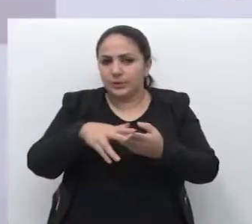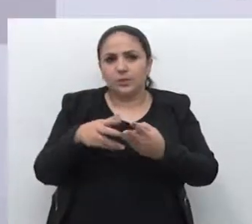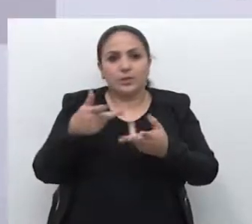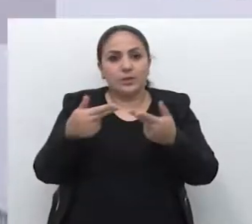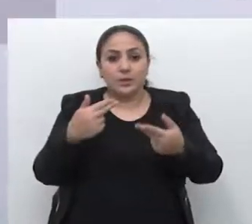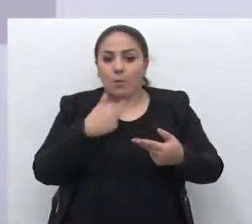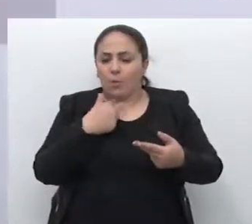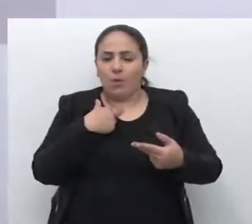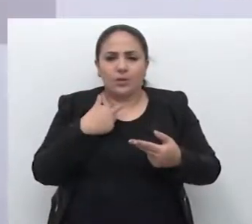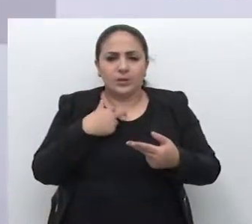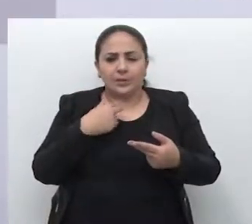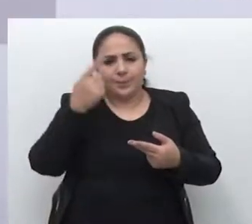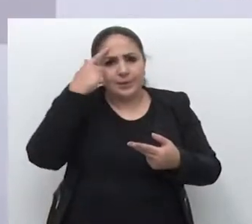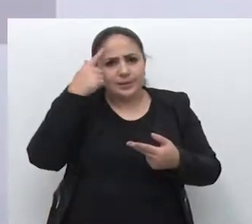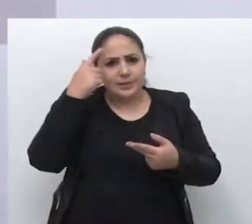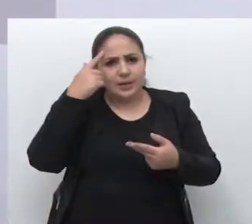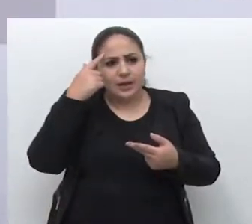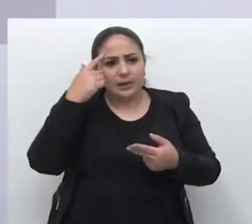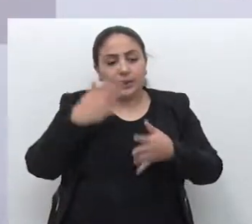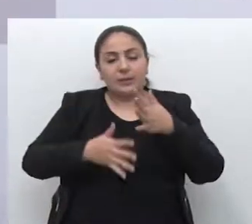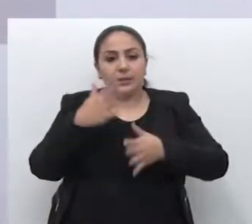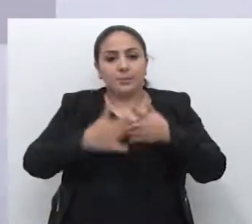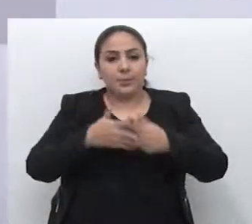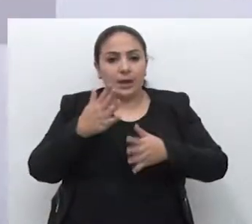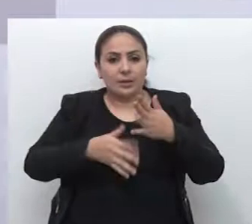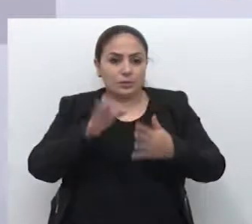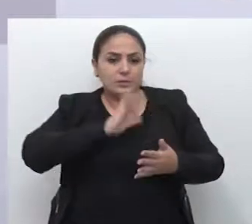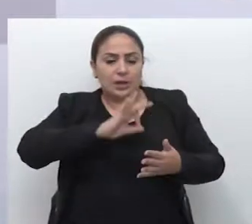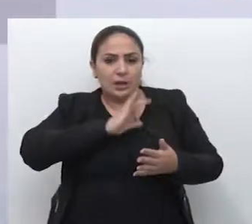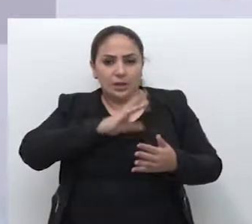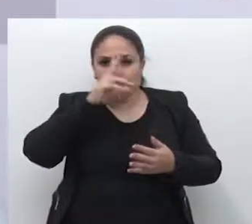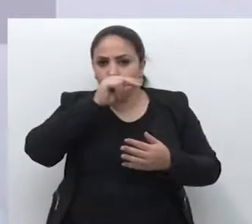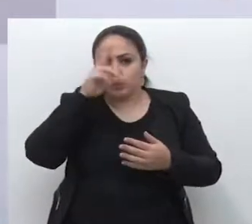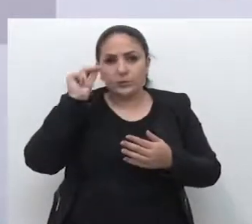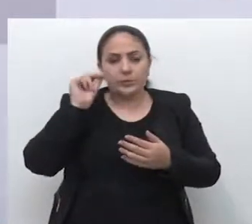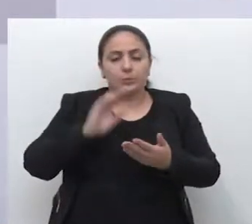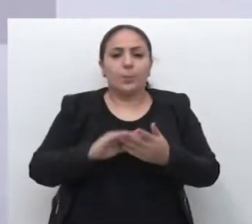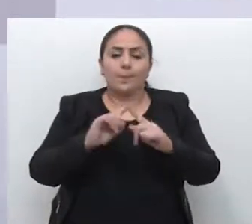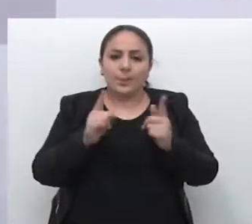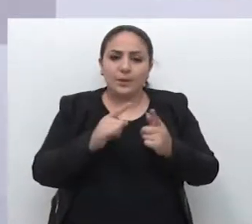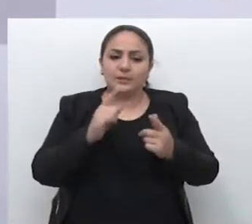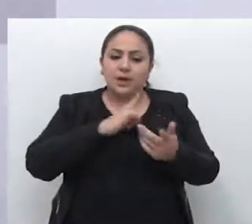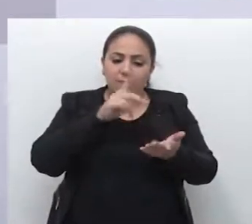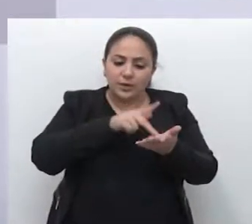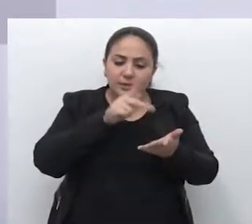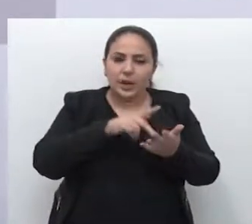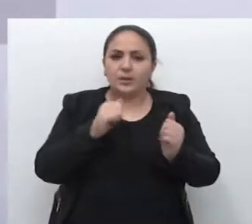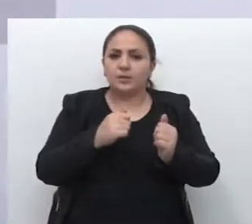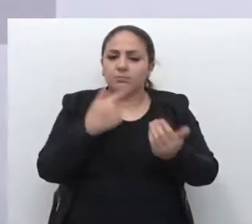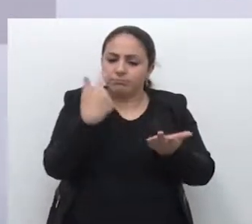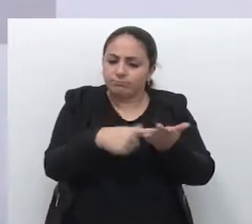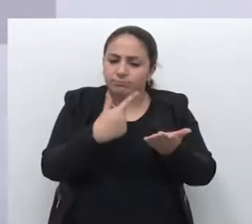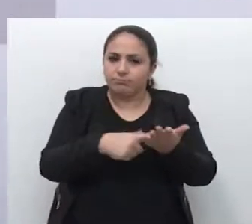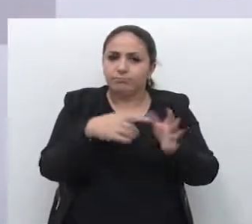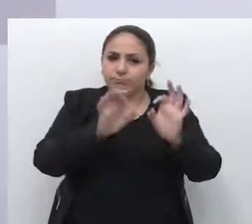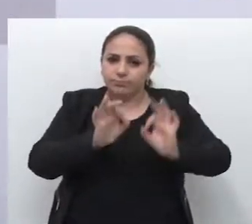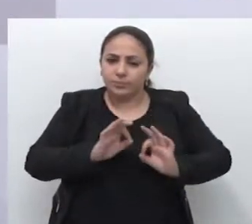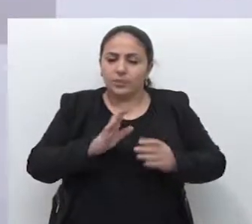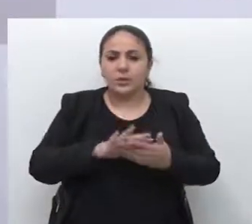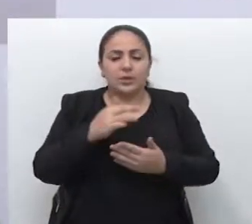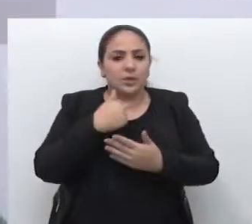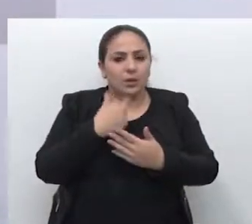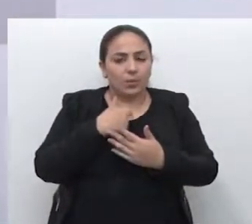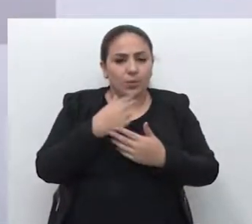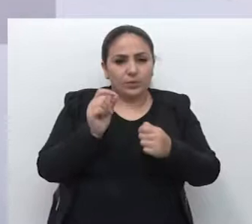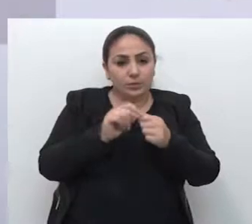pés no chão, não comprometendo a folha de pagamento do município, comprometendo sim com a verdade, o compromisso, o